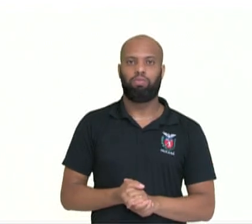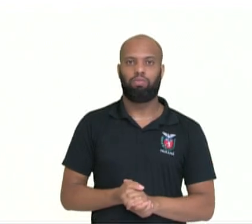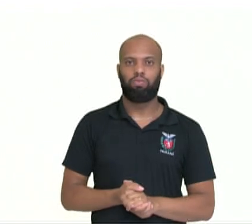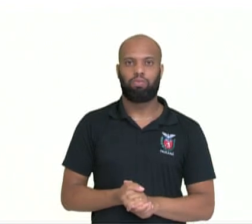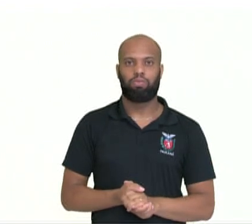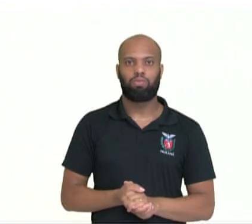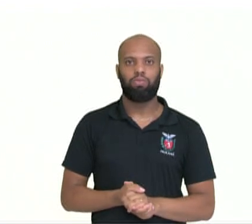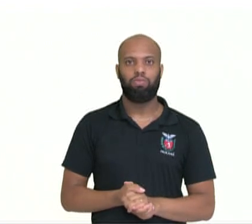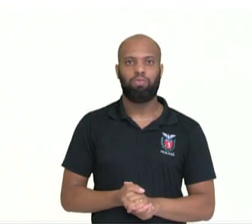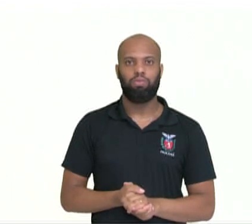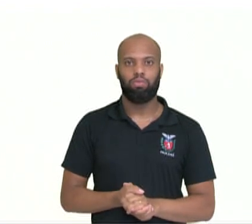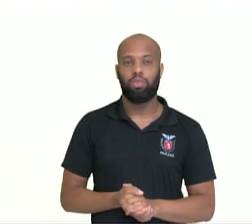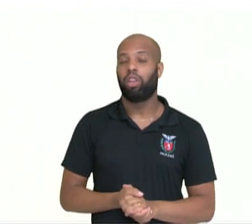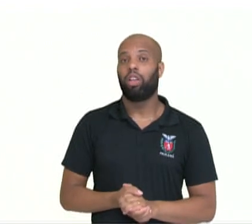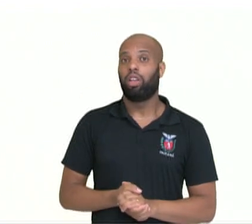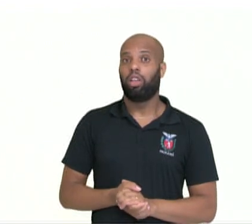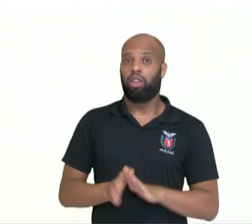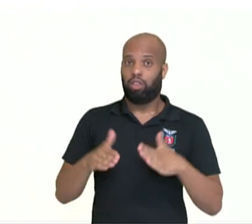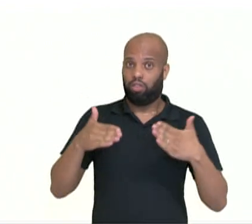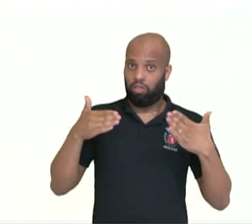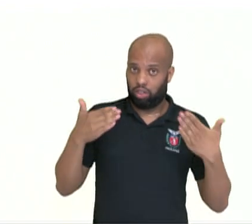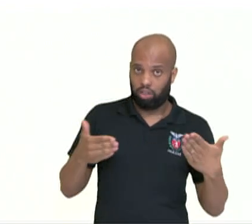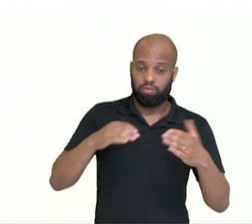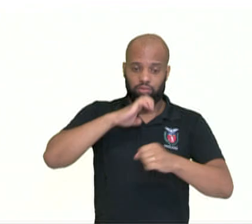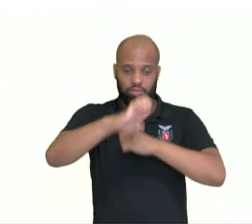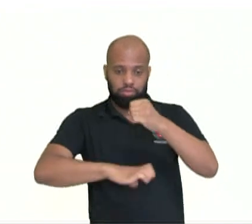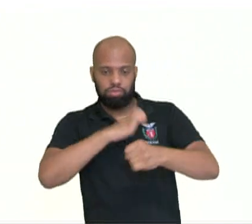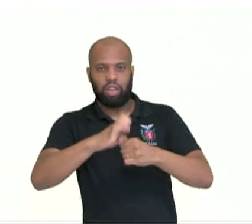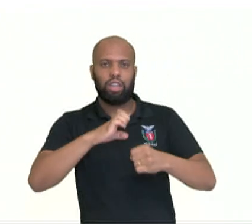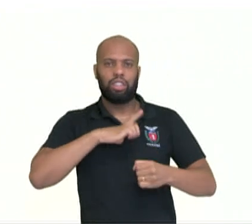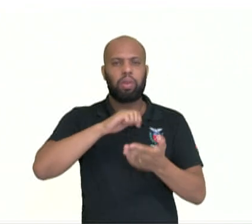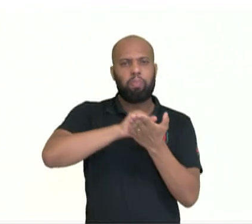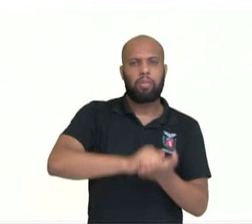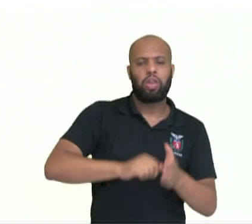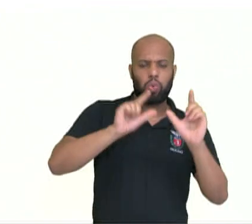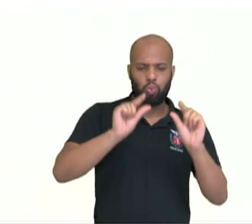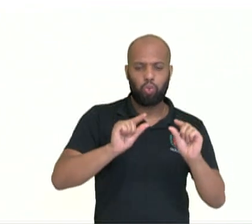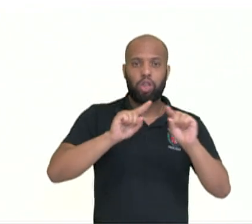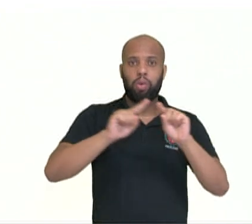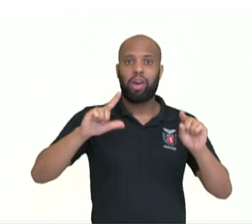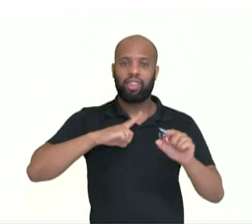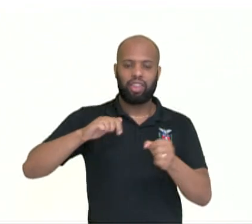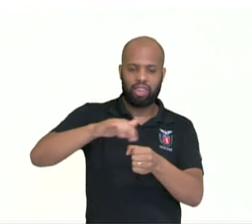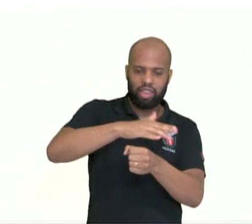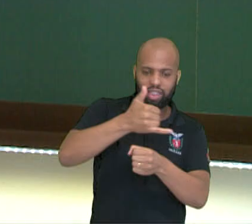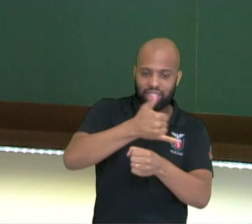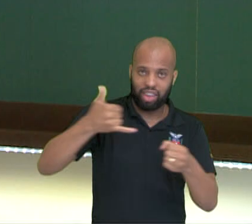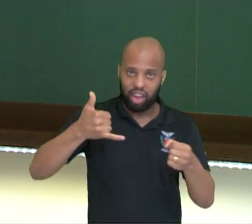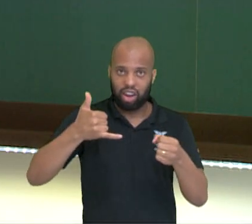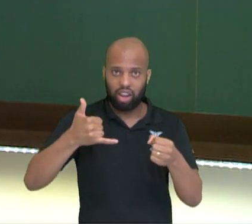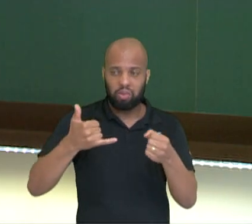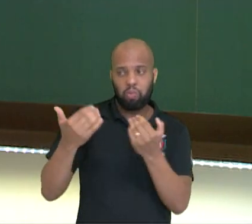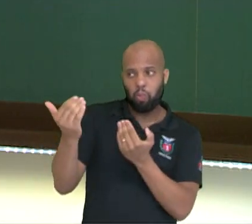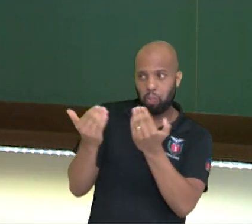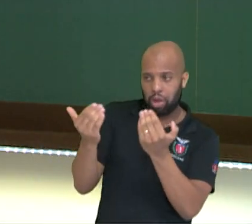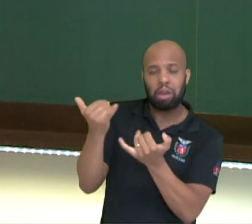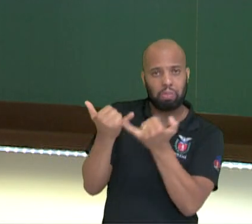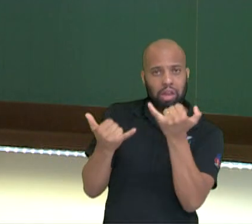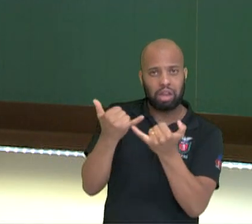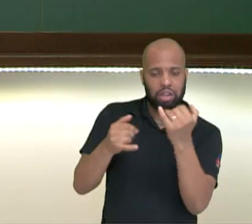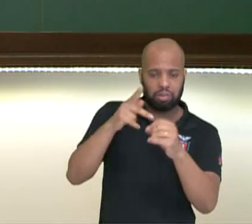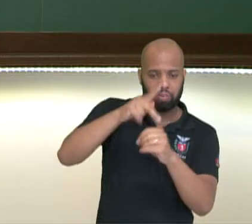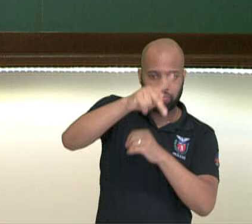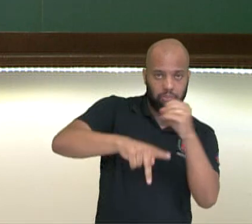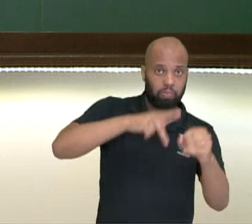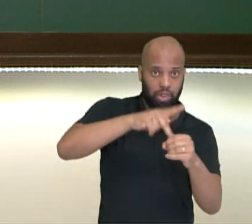redor. Bom, e os elétrons têm massa baixa, mas têm uma carga elétrica comparável ao dos prótons. Então, próton tem